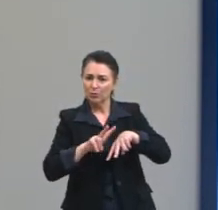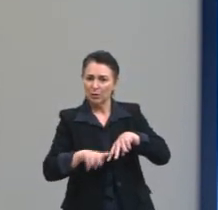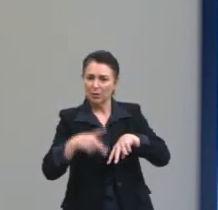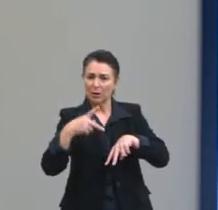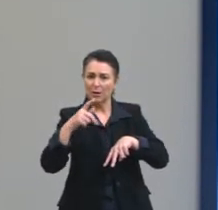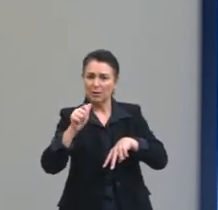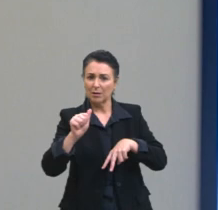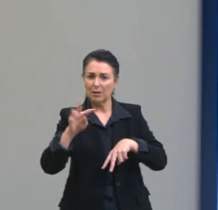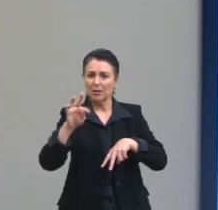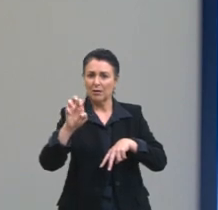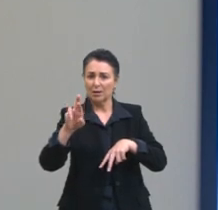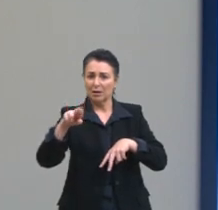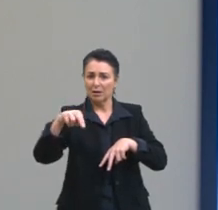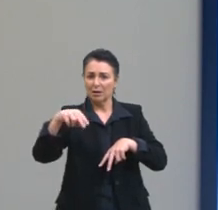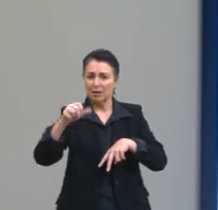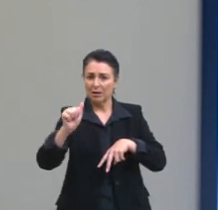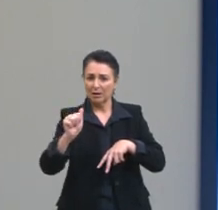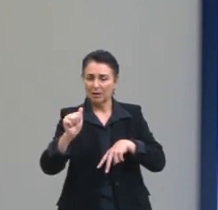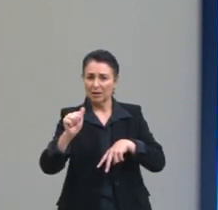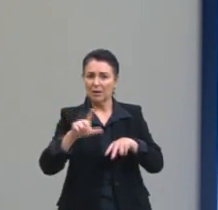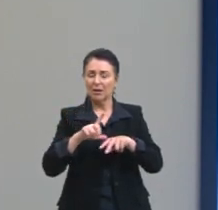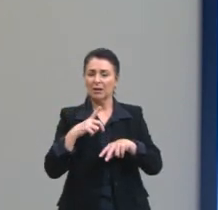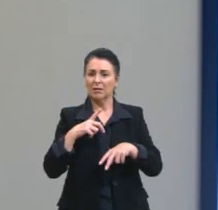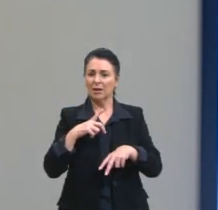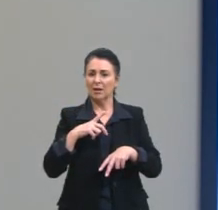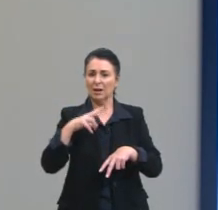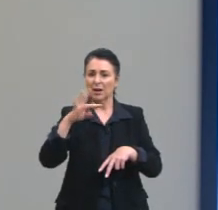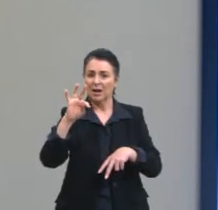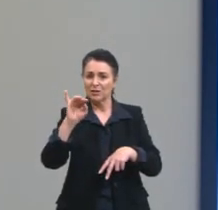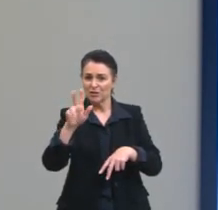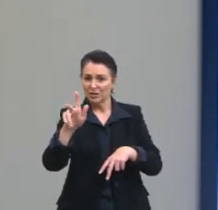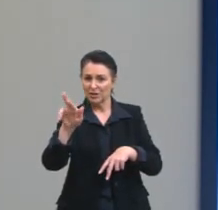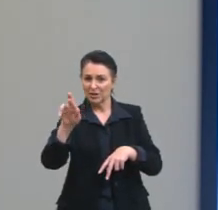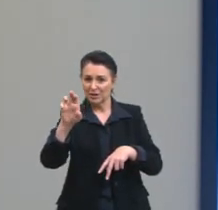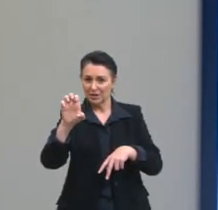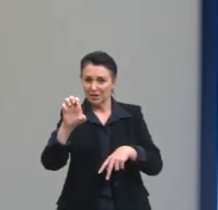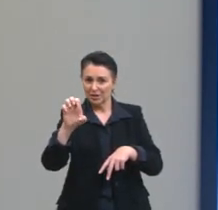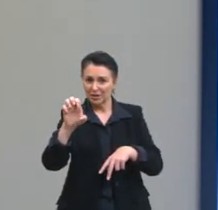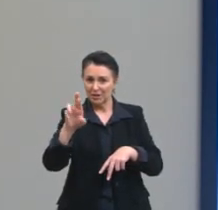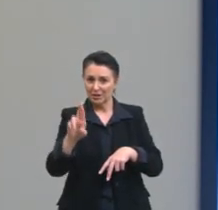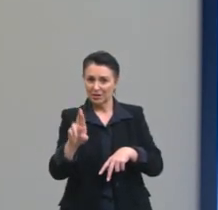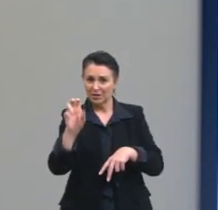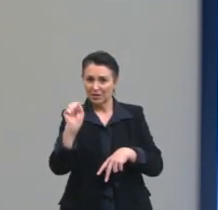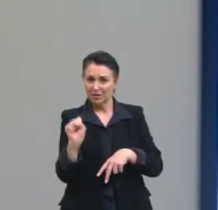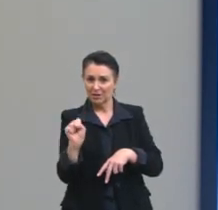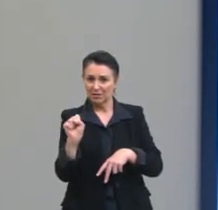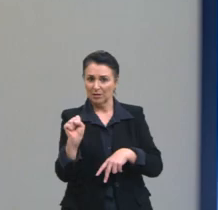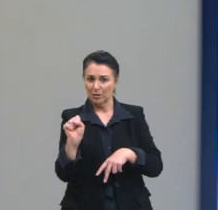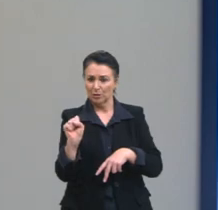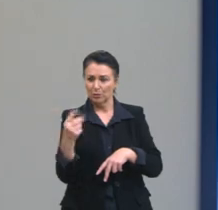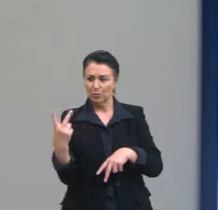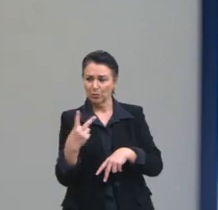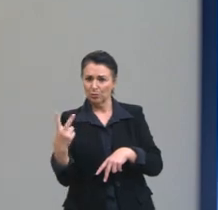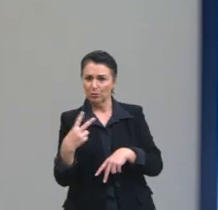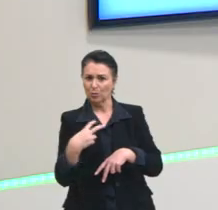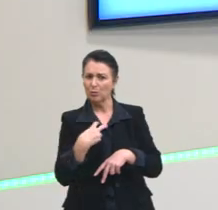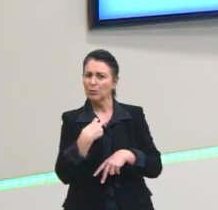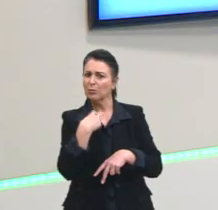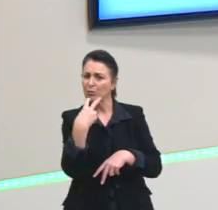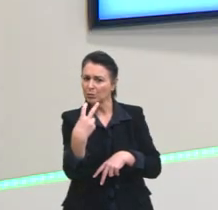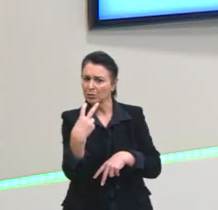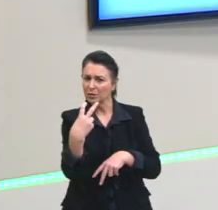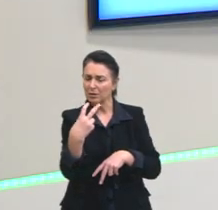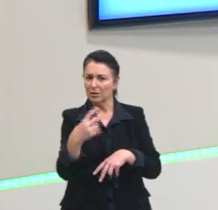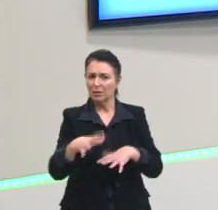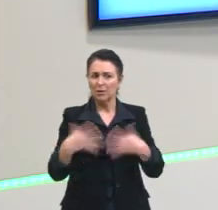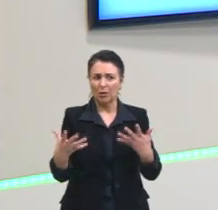panthera onca panthera tigris e eles e esses rugem então não quer dizer que todas as